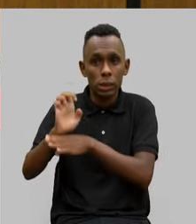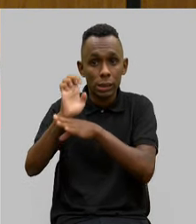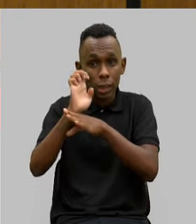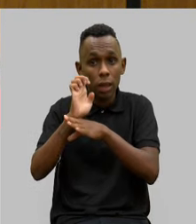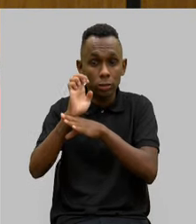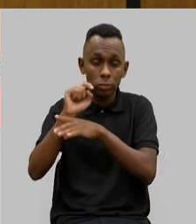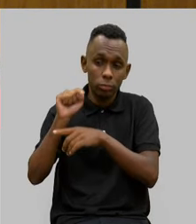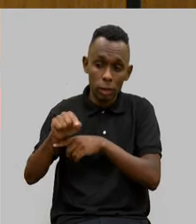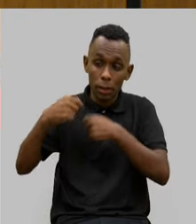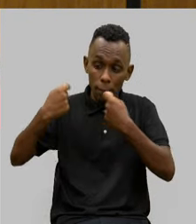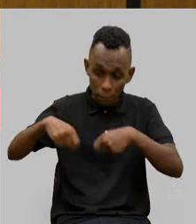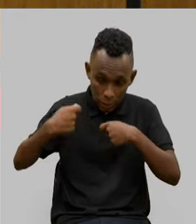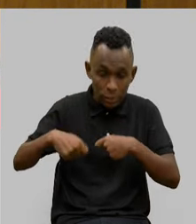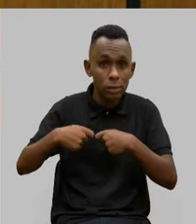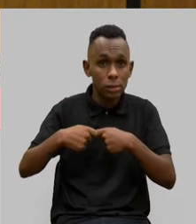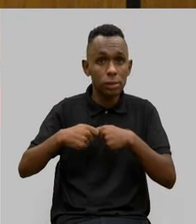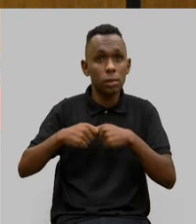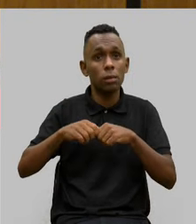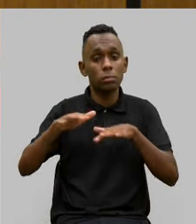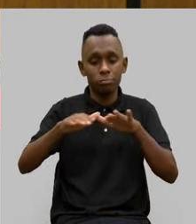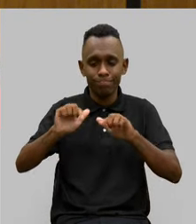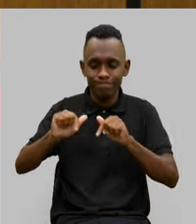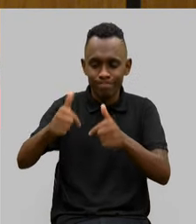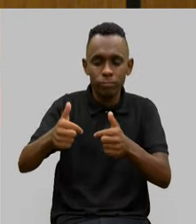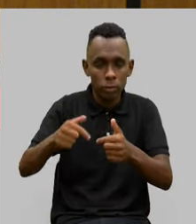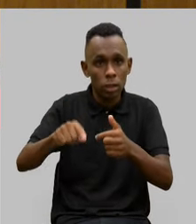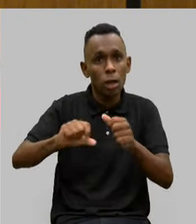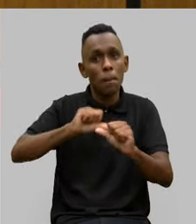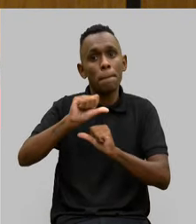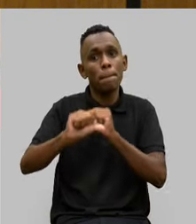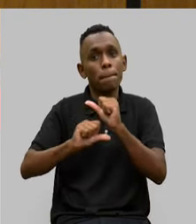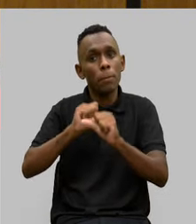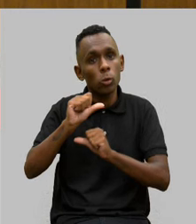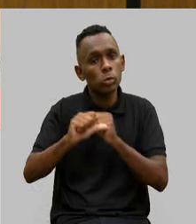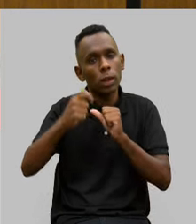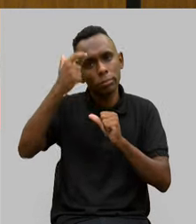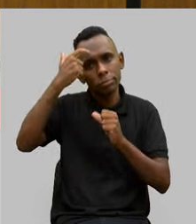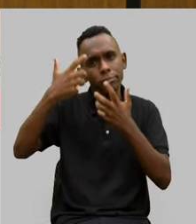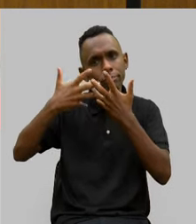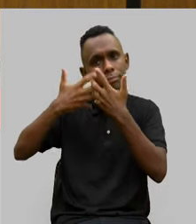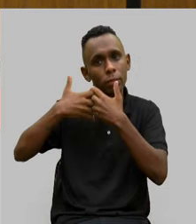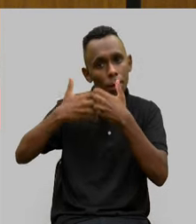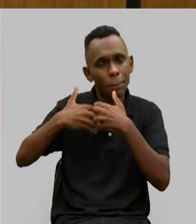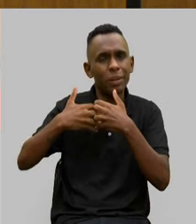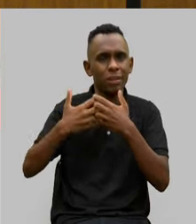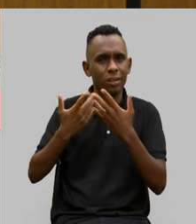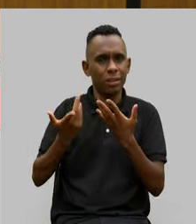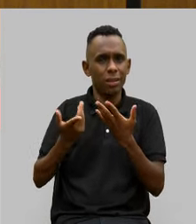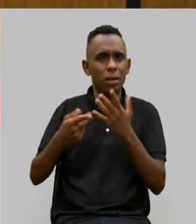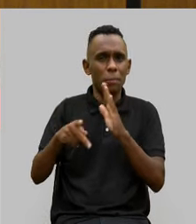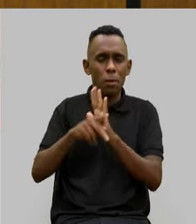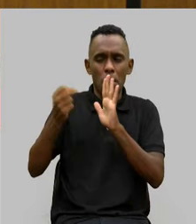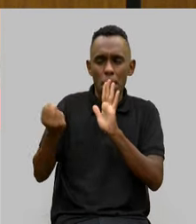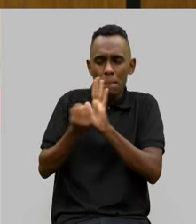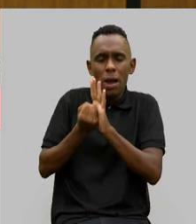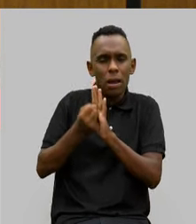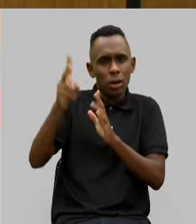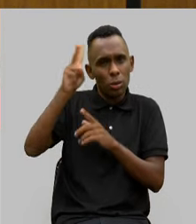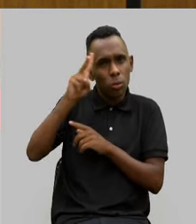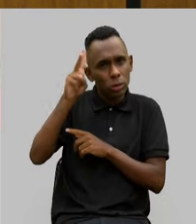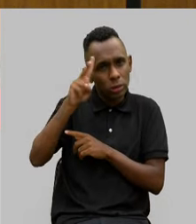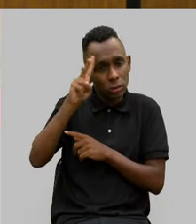precisa iniciar um movimento de modificar esse pensamento que é um pensamento que historicamente foi historicamente